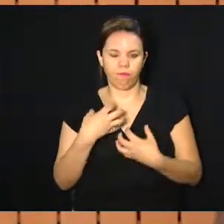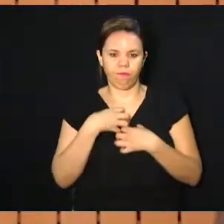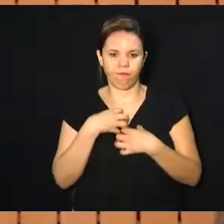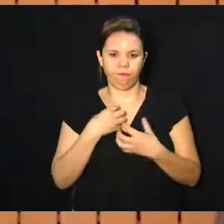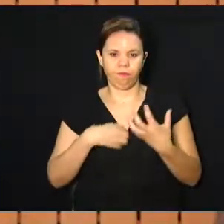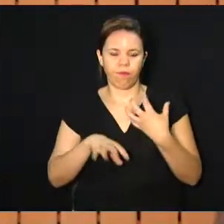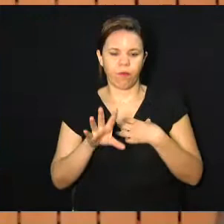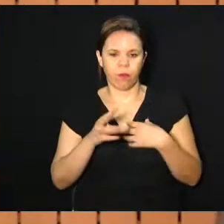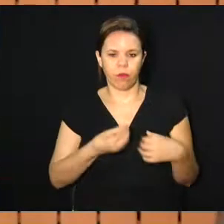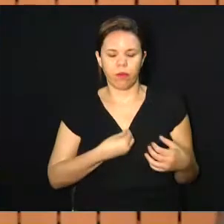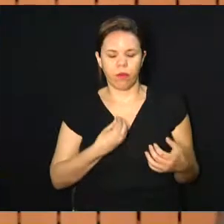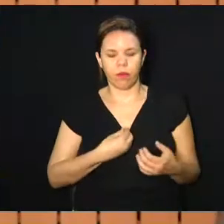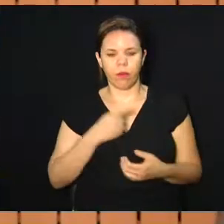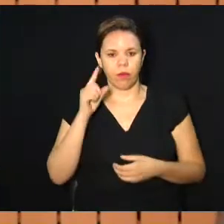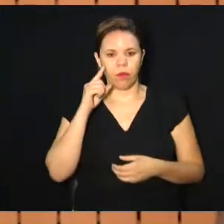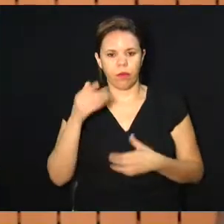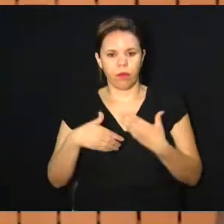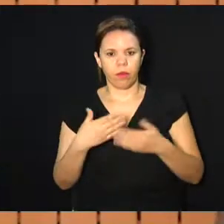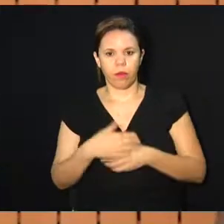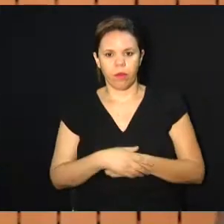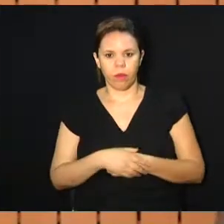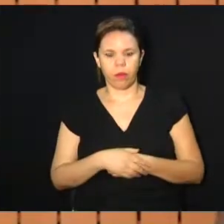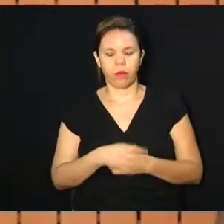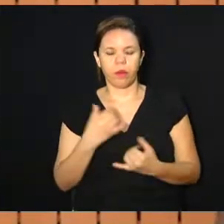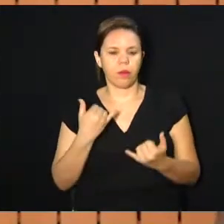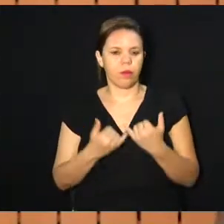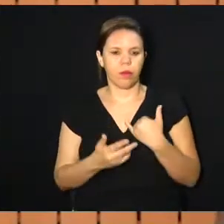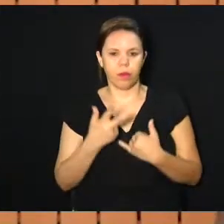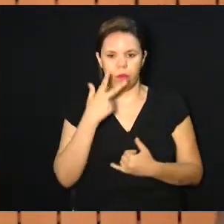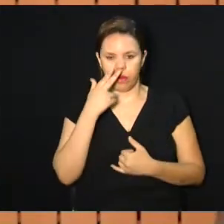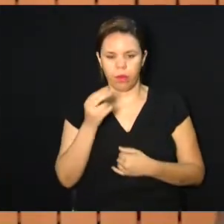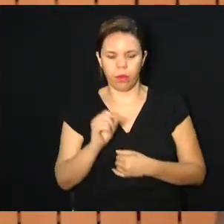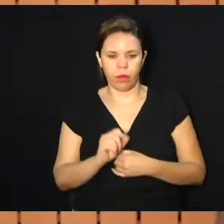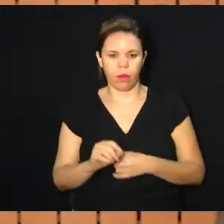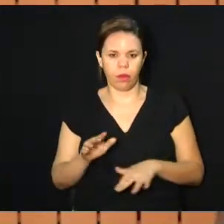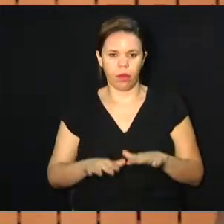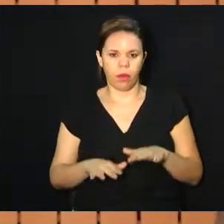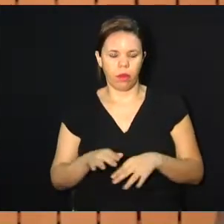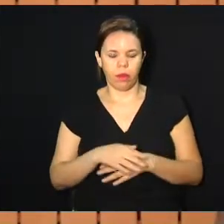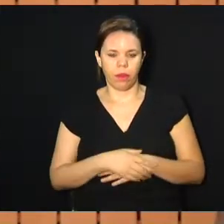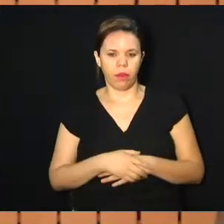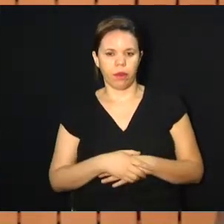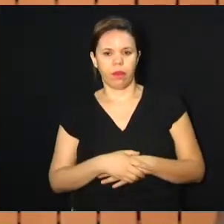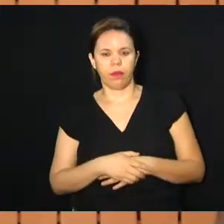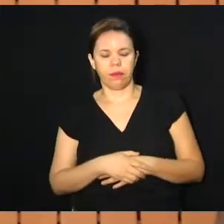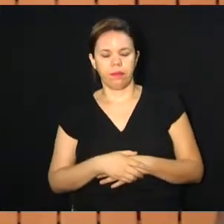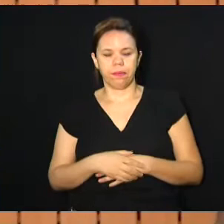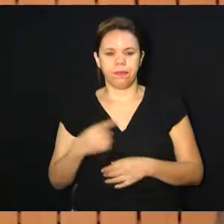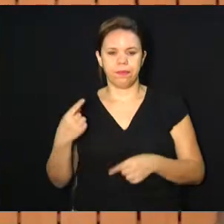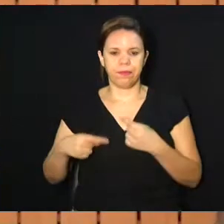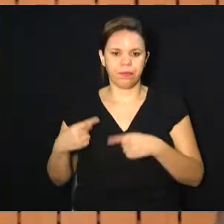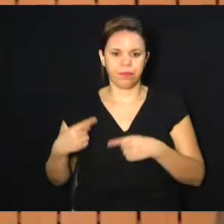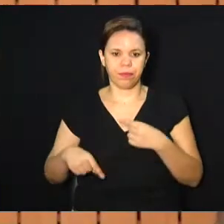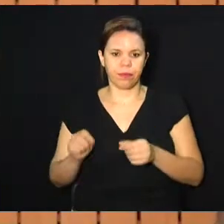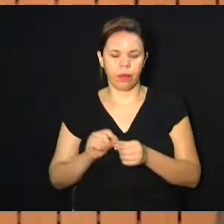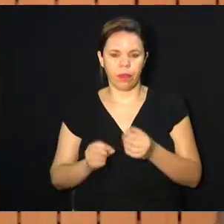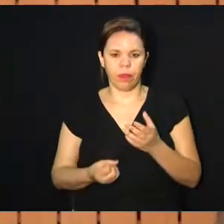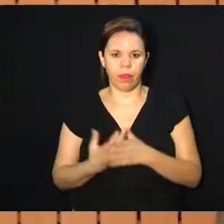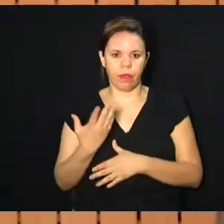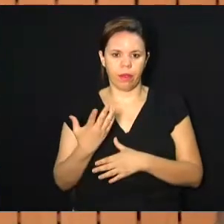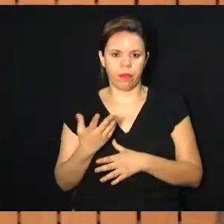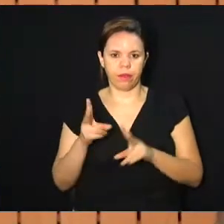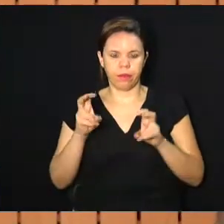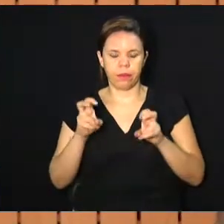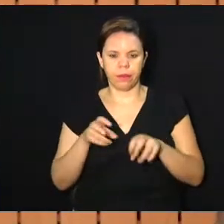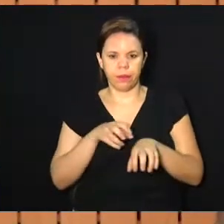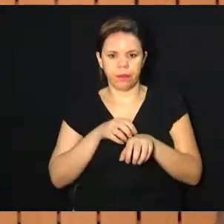gente vive todo dia. E me parece que, muitas vezes, o debate que tem sido feito em torno do